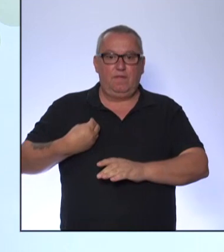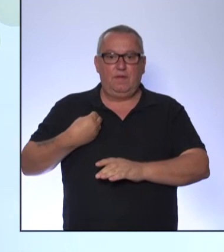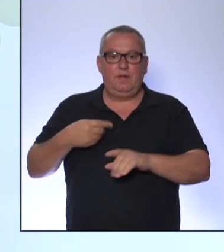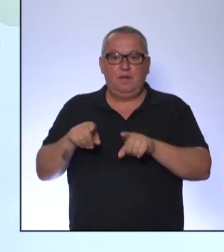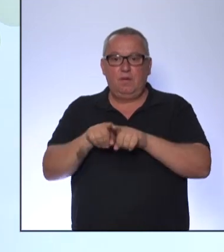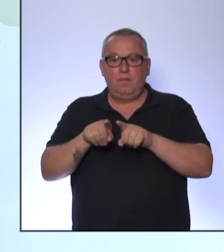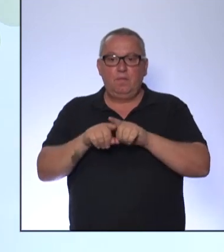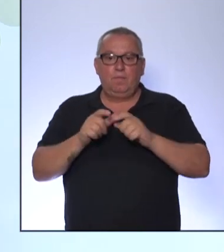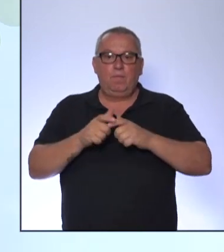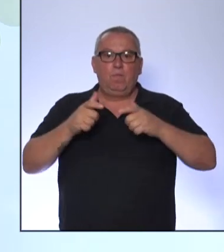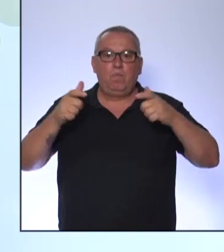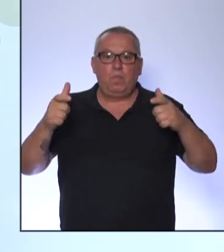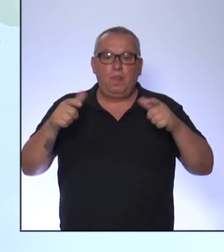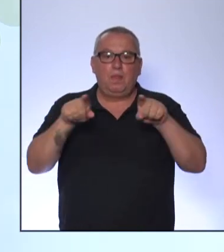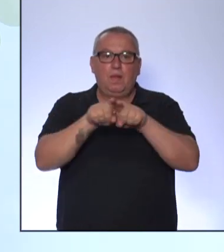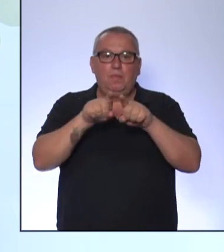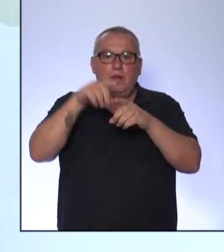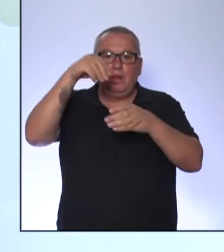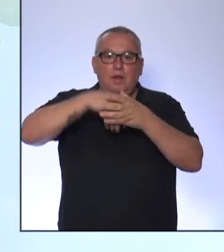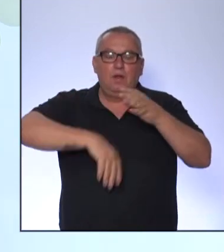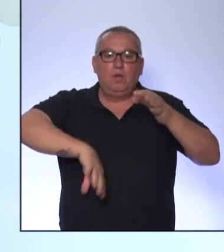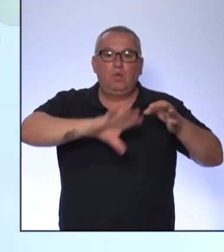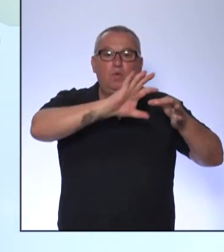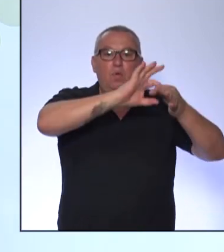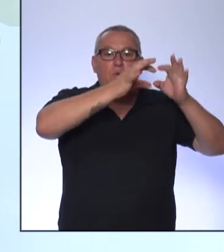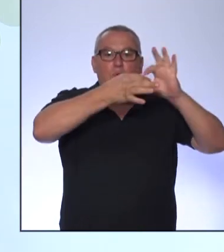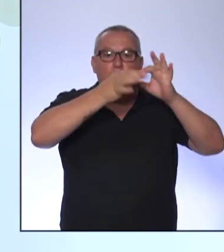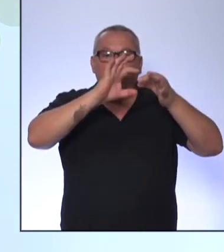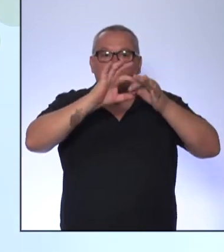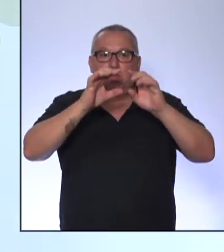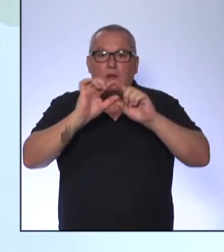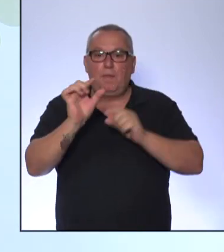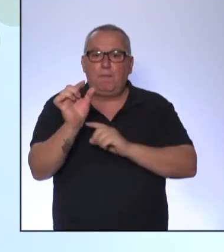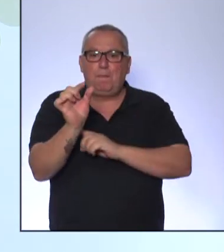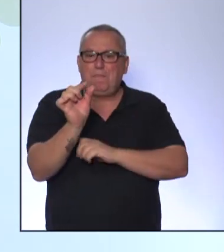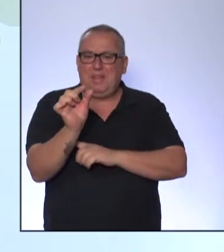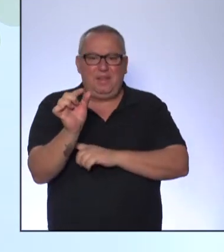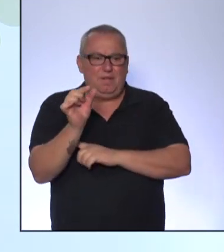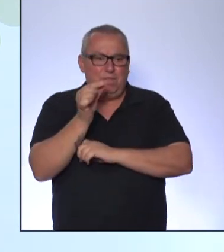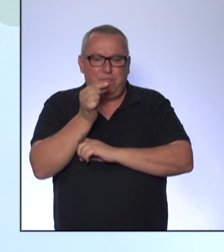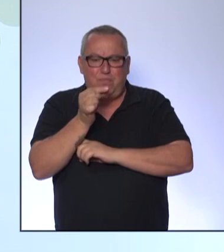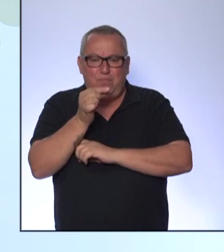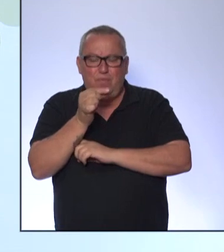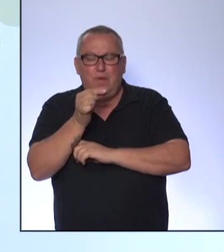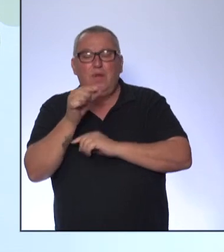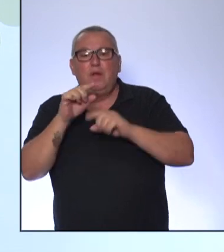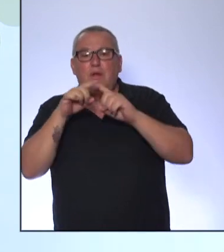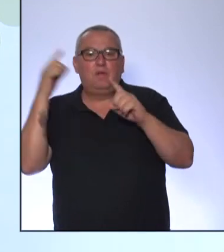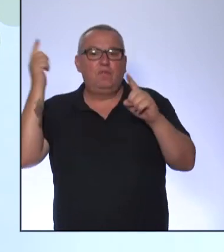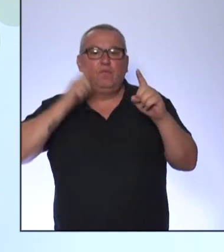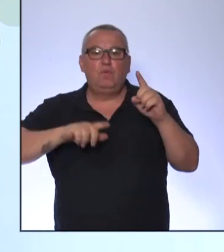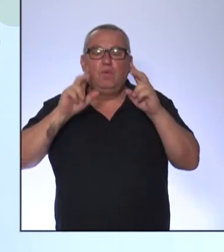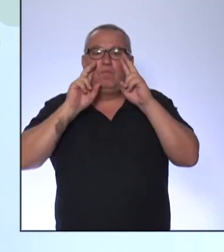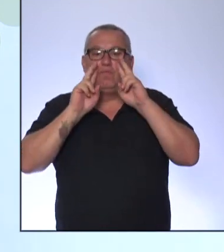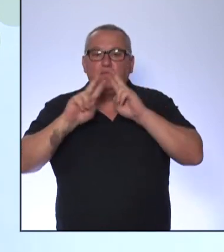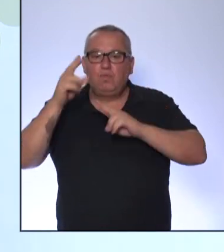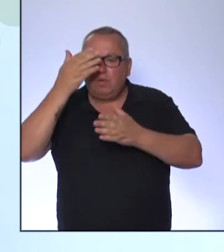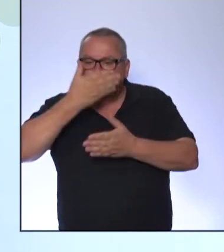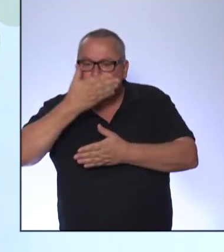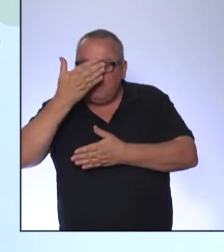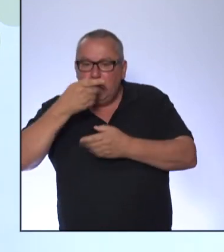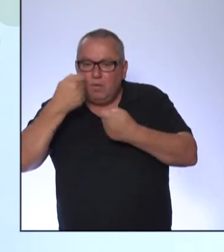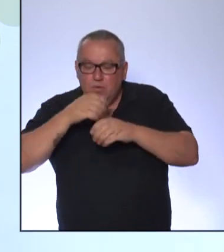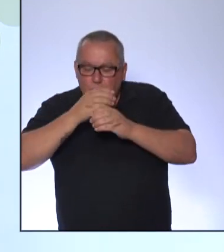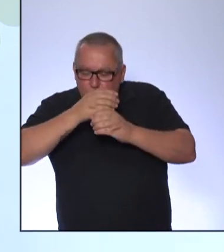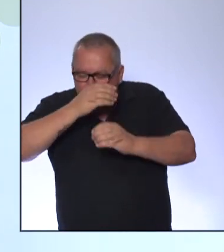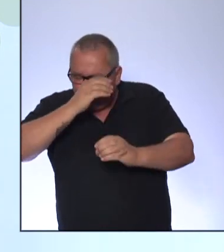grande maioria, ou num grande contexto, ela é microscópica. E quando a gente fala que ela é microscópica, é que a gente não consegue visualizar sem o auxílio